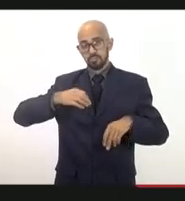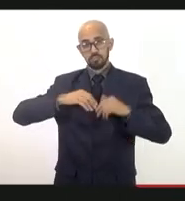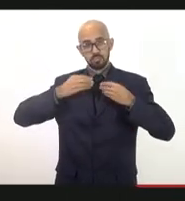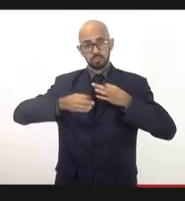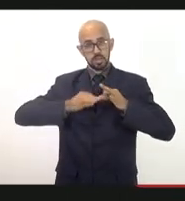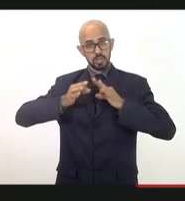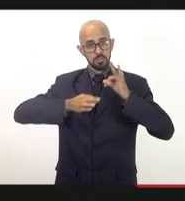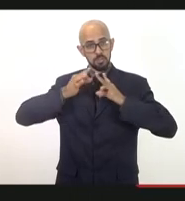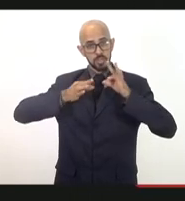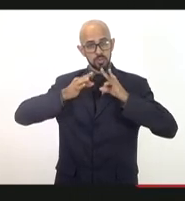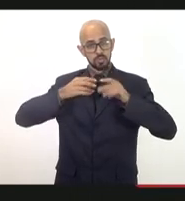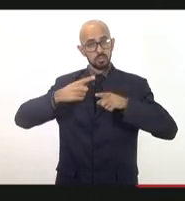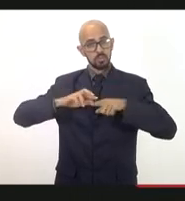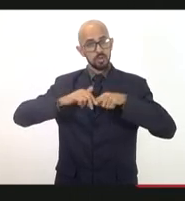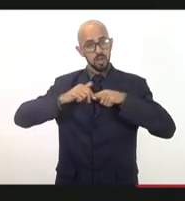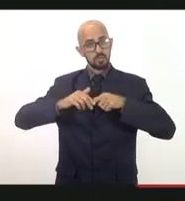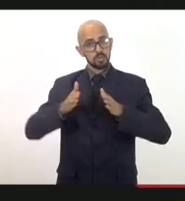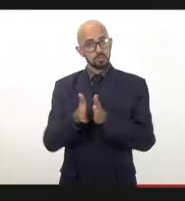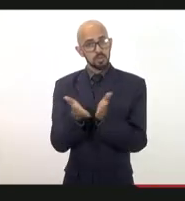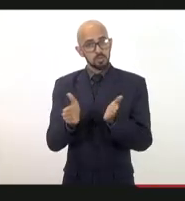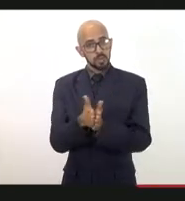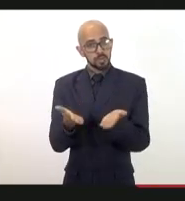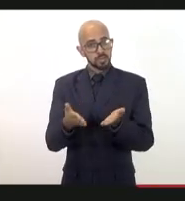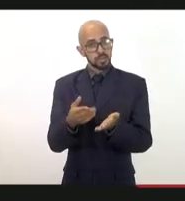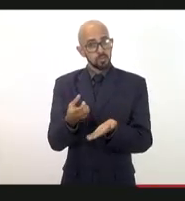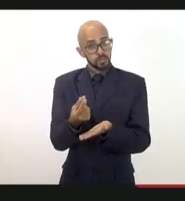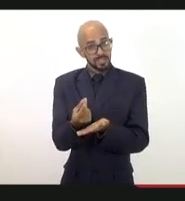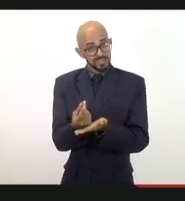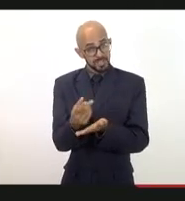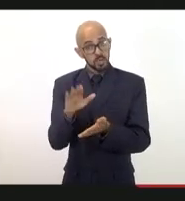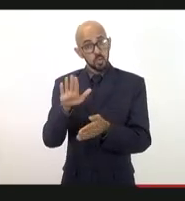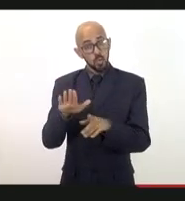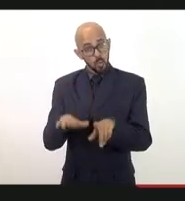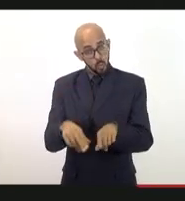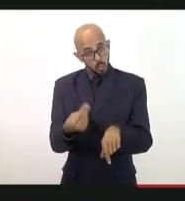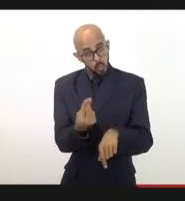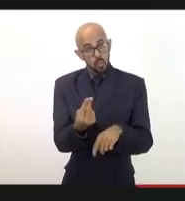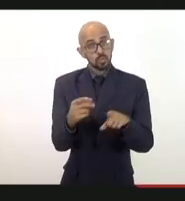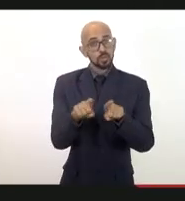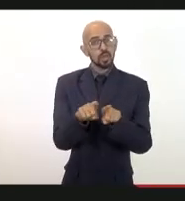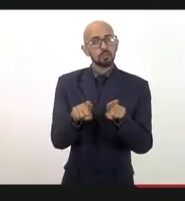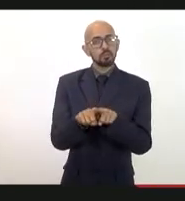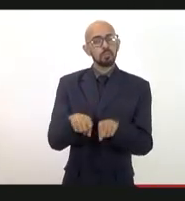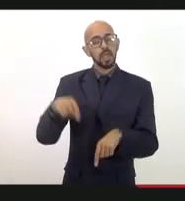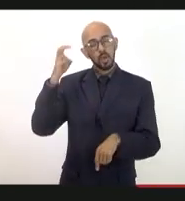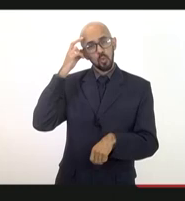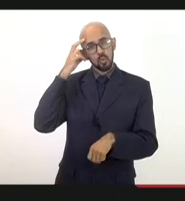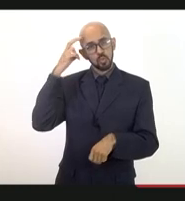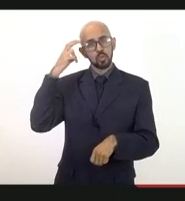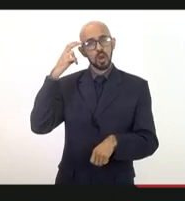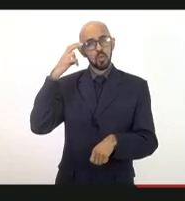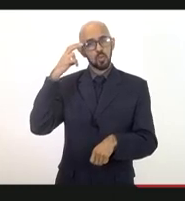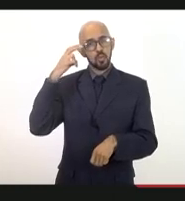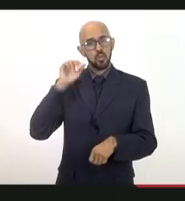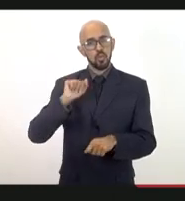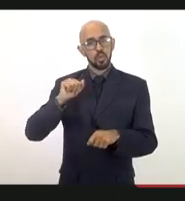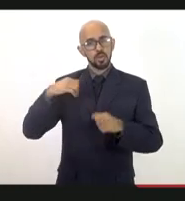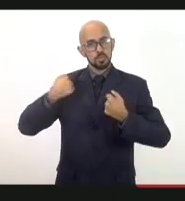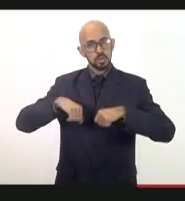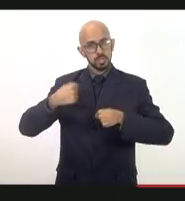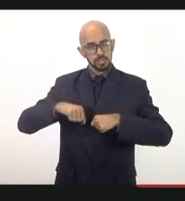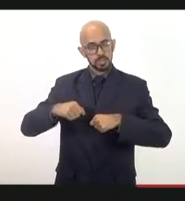que são carentes, não só financeiramente, mas culturalmente e tudo mais. Então, ele necessita